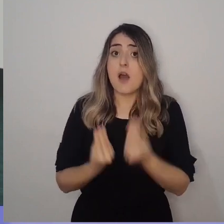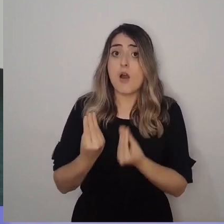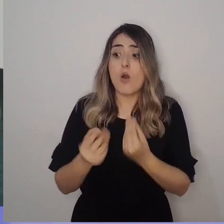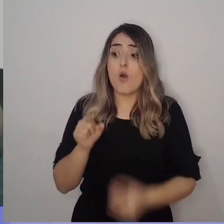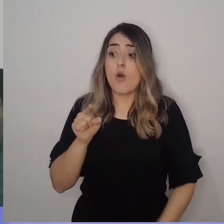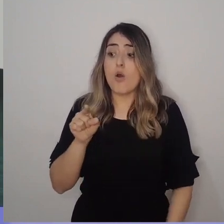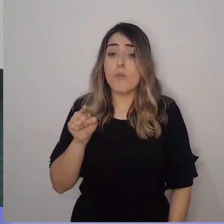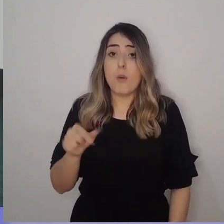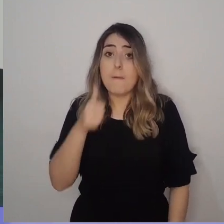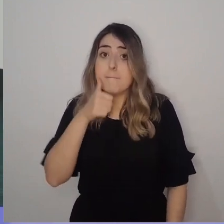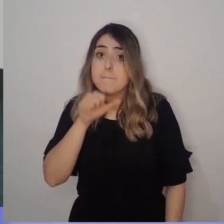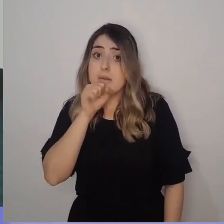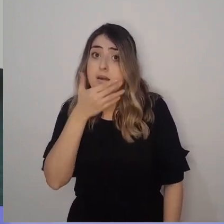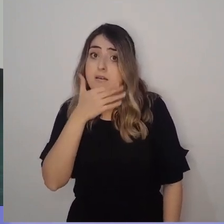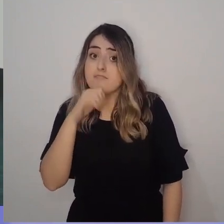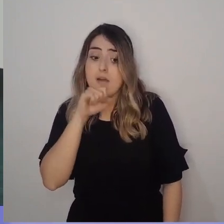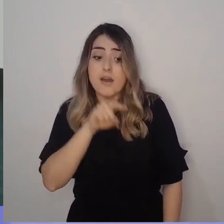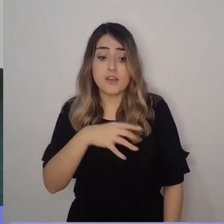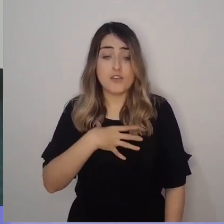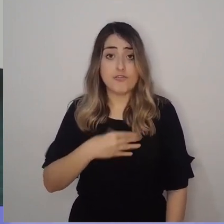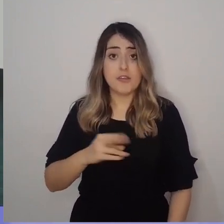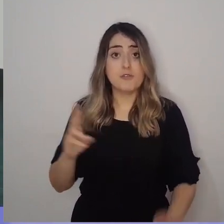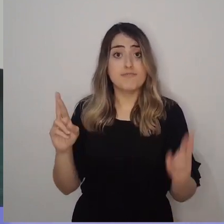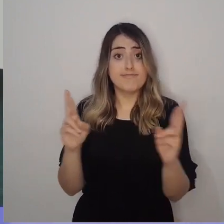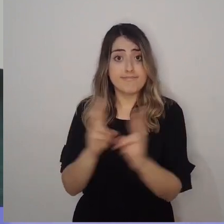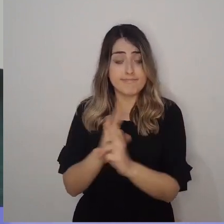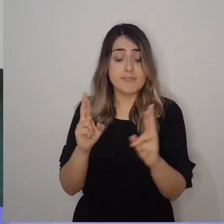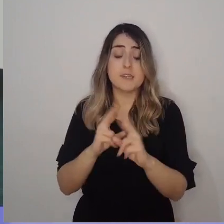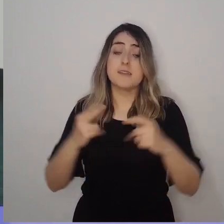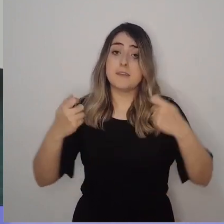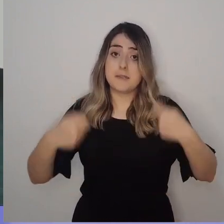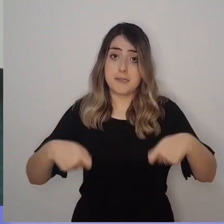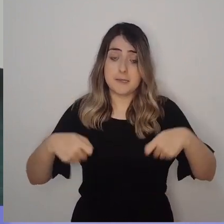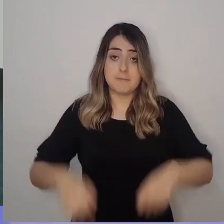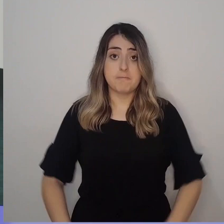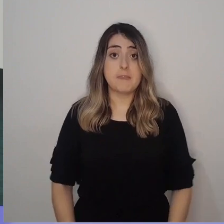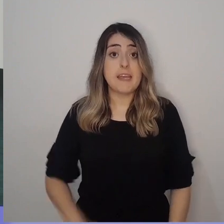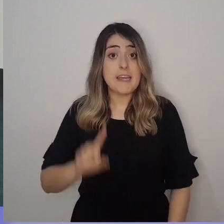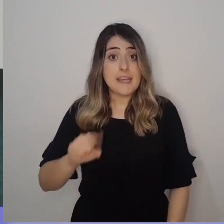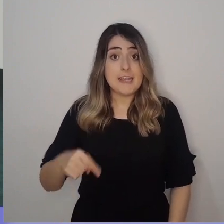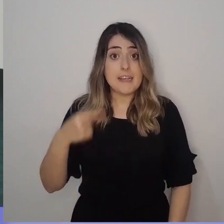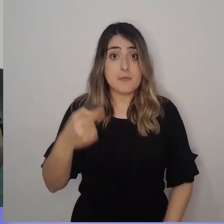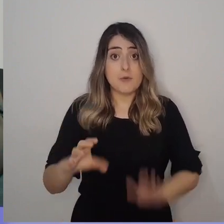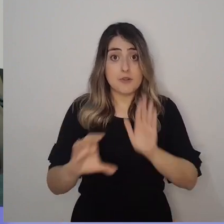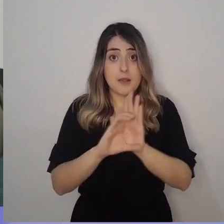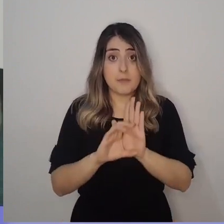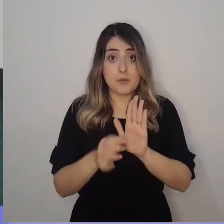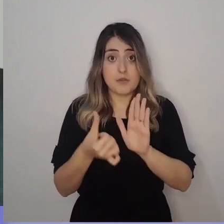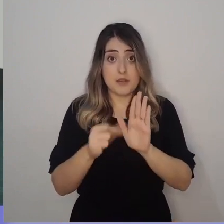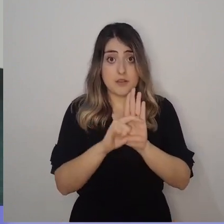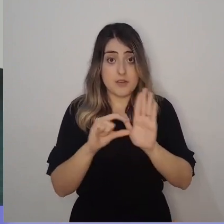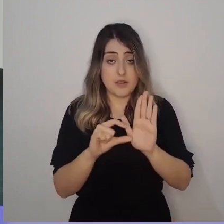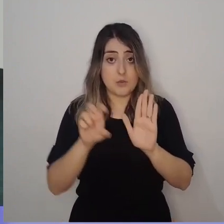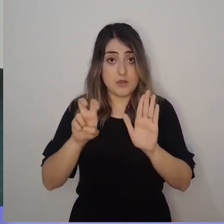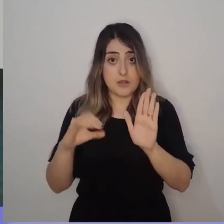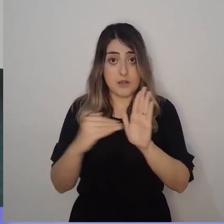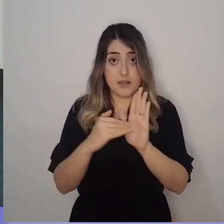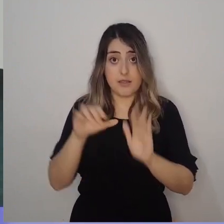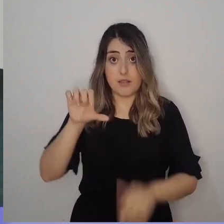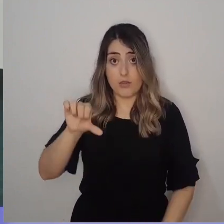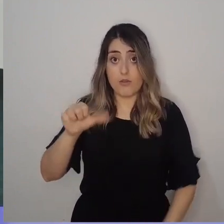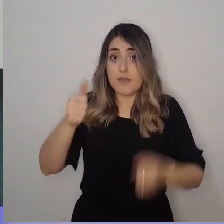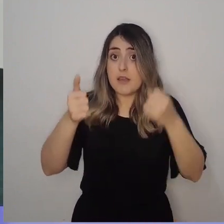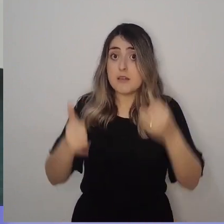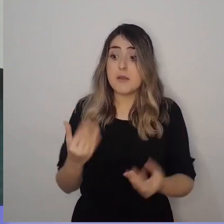fala de como filhos e pais devem se tratar no que concerne a submissão. E depois, no capítulo 6, versículos 5 a 9, ele